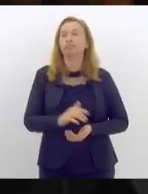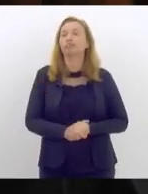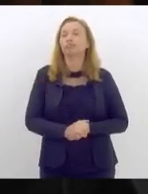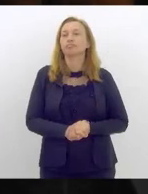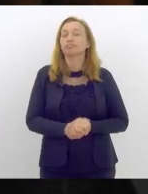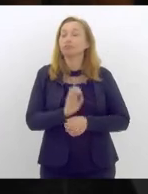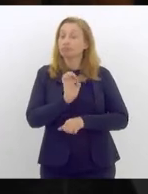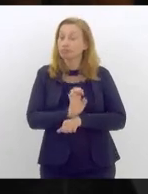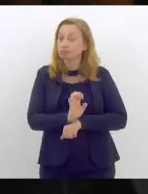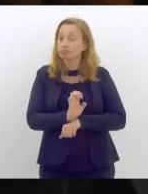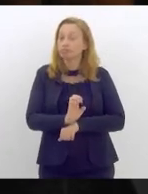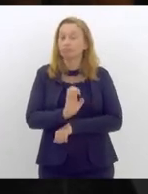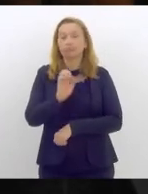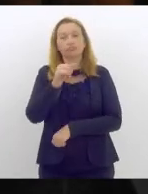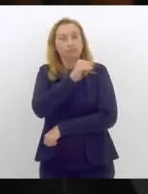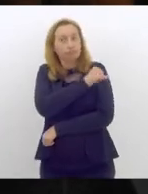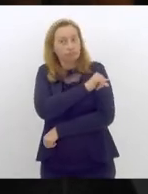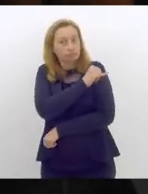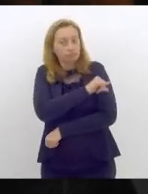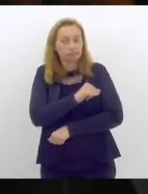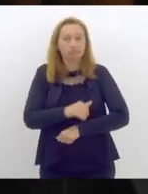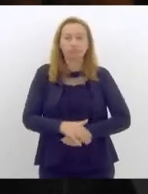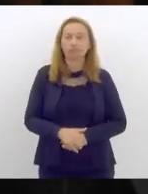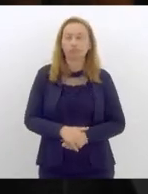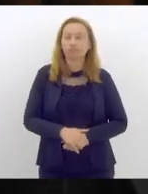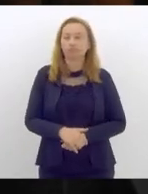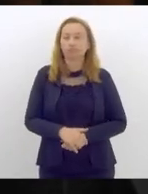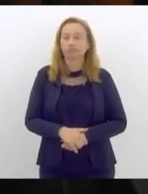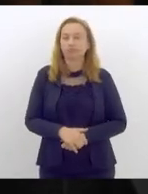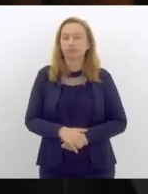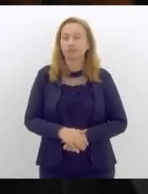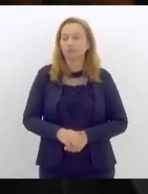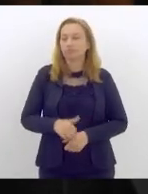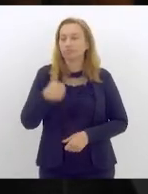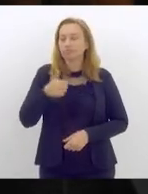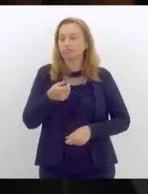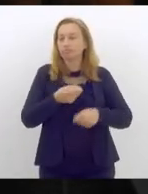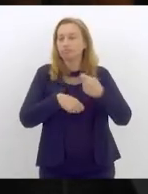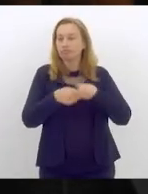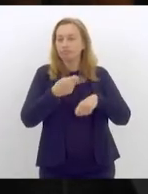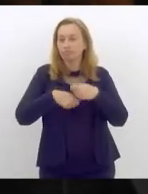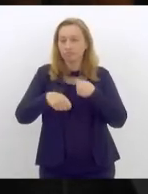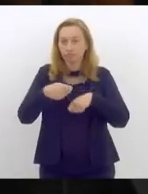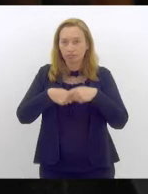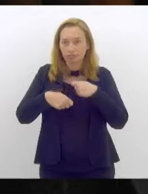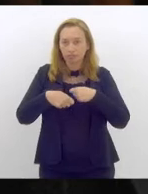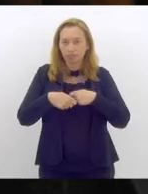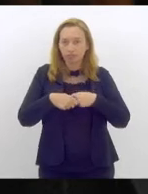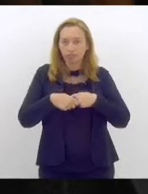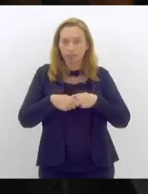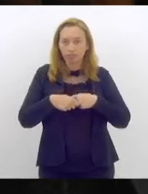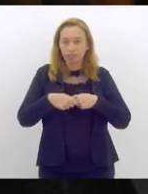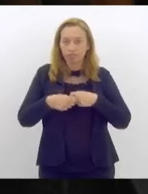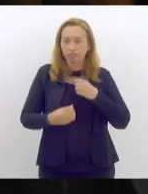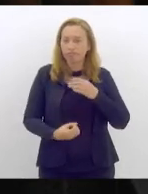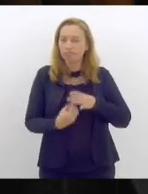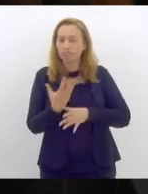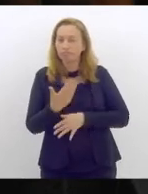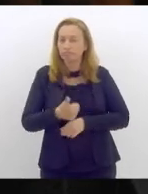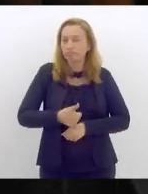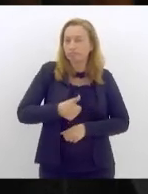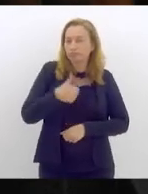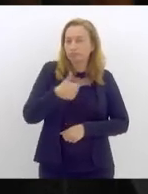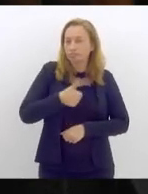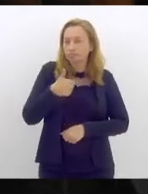o estado do Rio de Janeiro fez a primeira negociação e construiu o